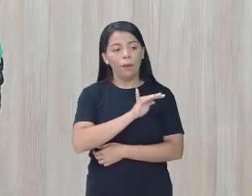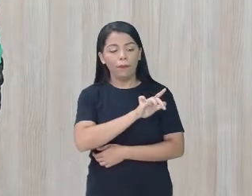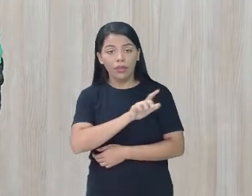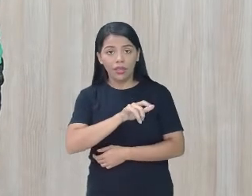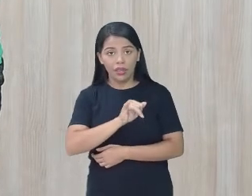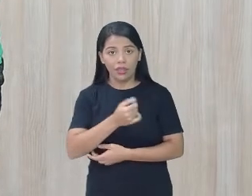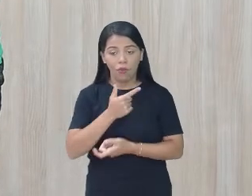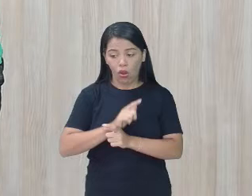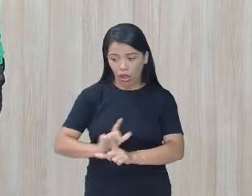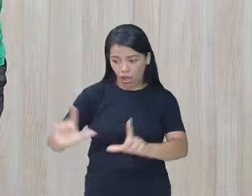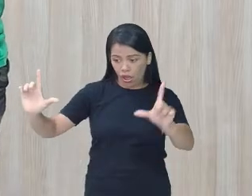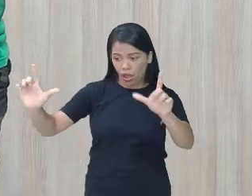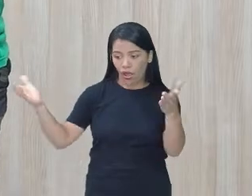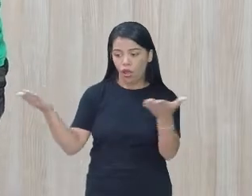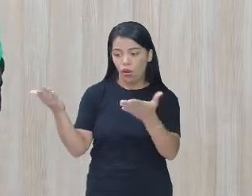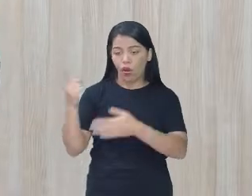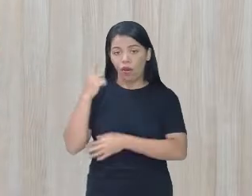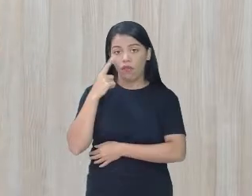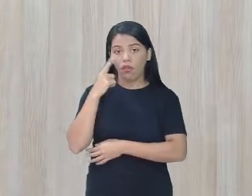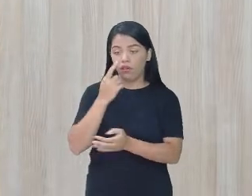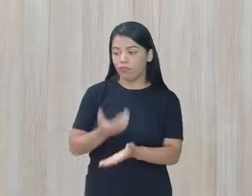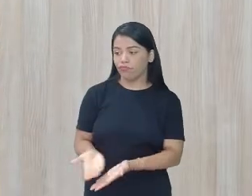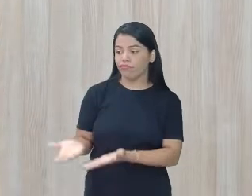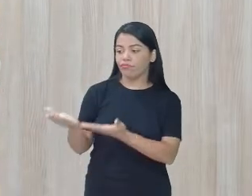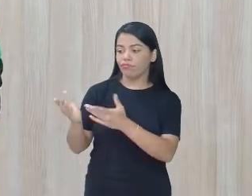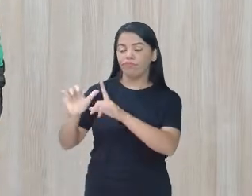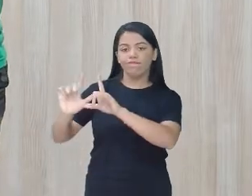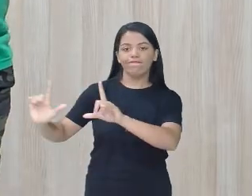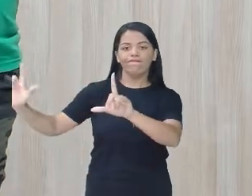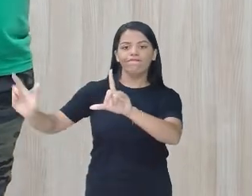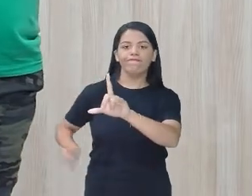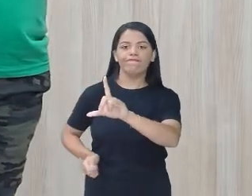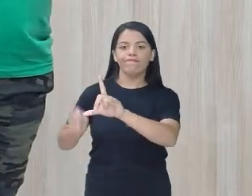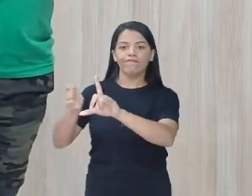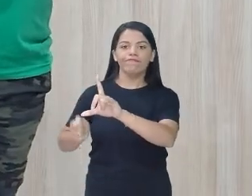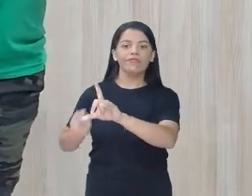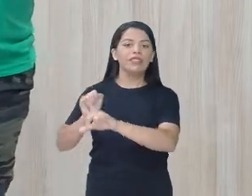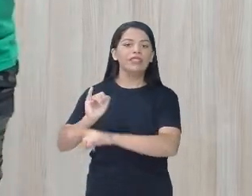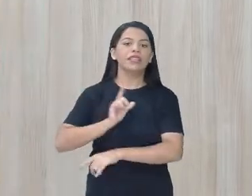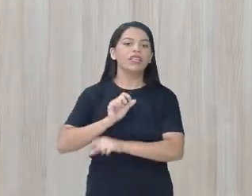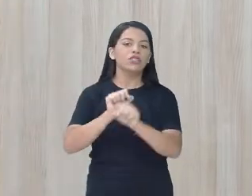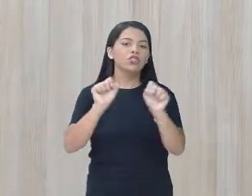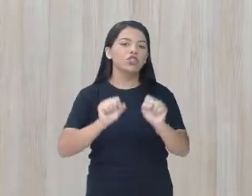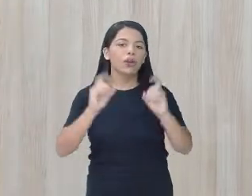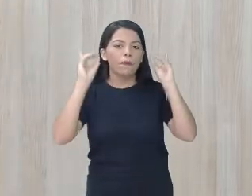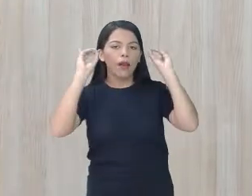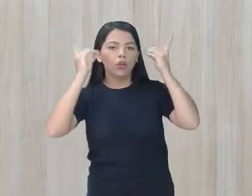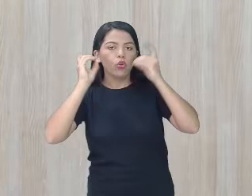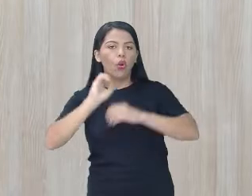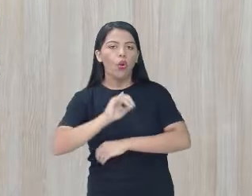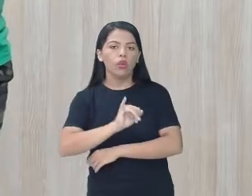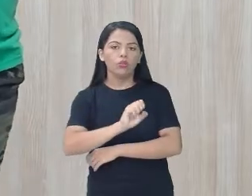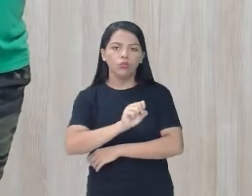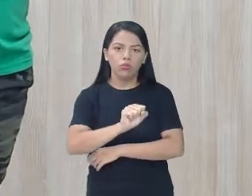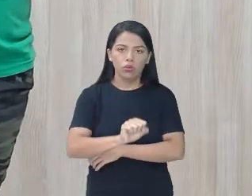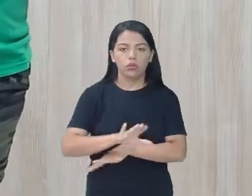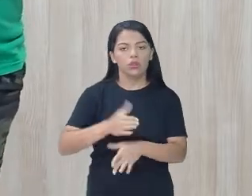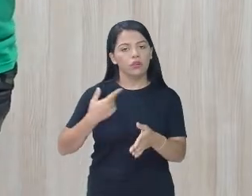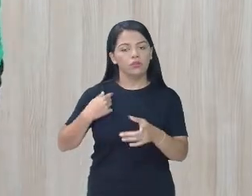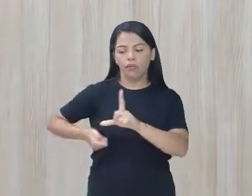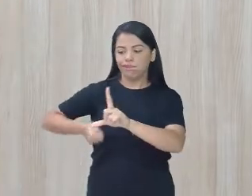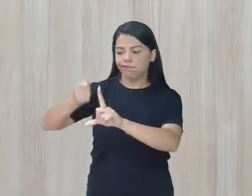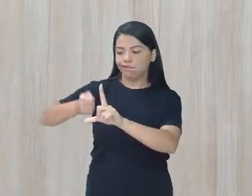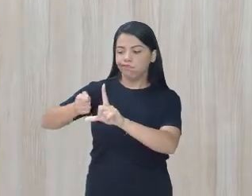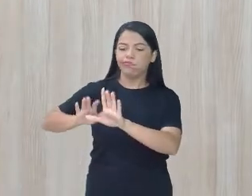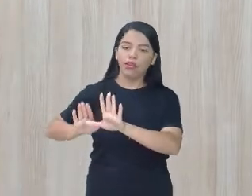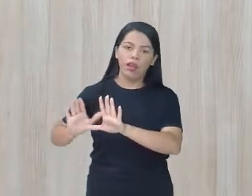massa aí no cantinho da tela, ele aqui, ó. Se você tem o celular Android ou iOS, você aponta aí para o QR Code